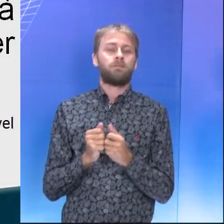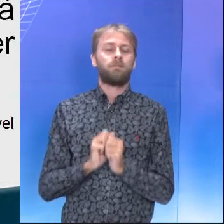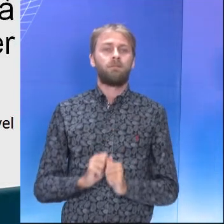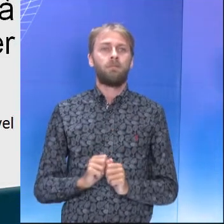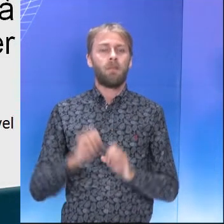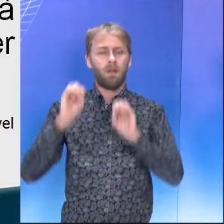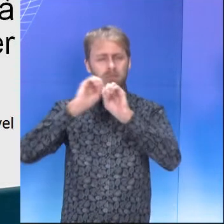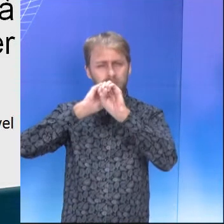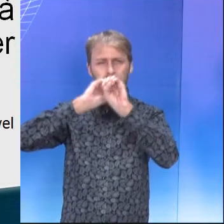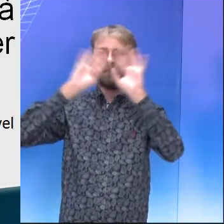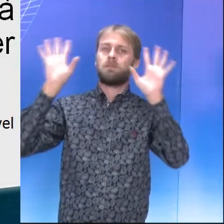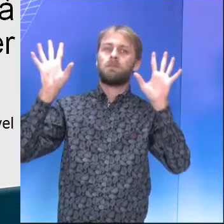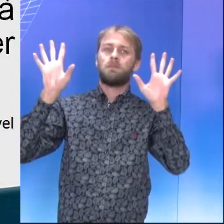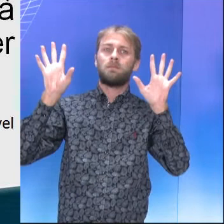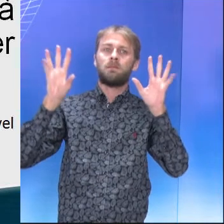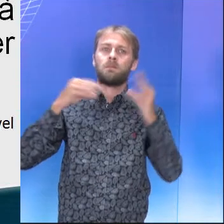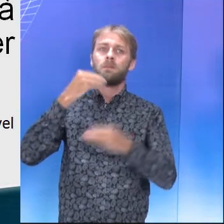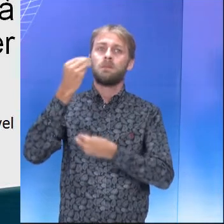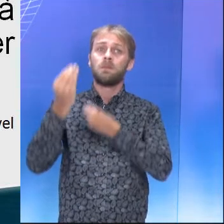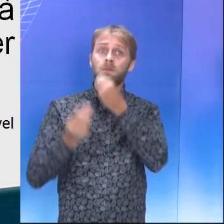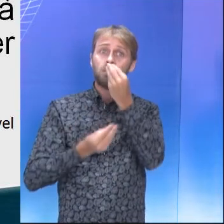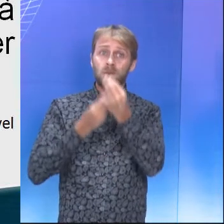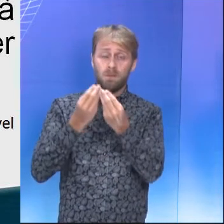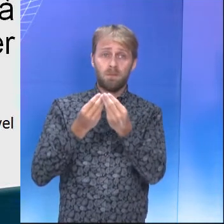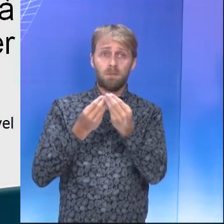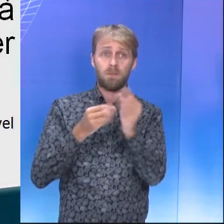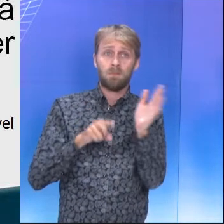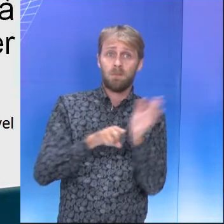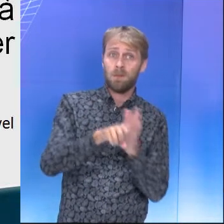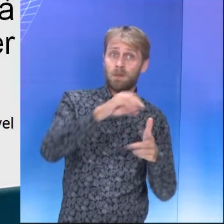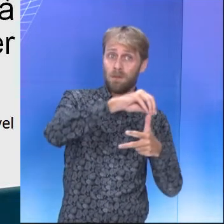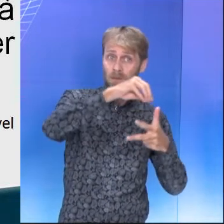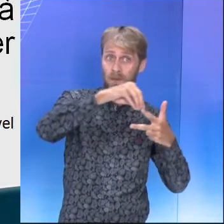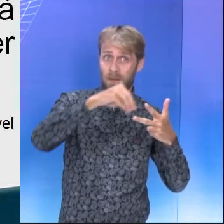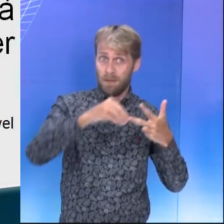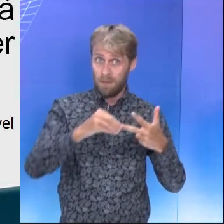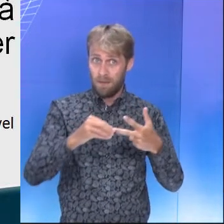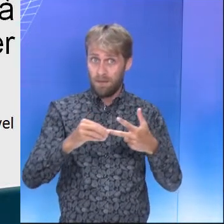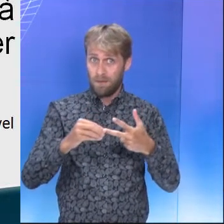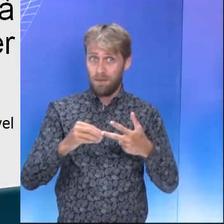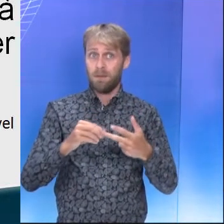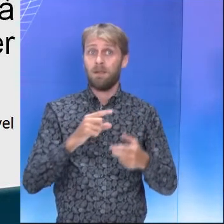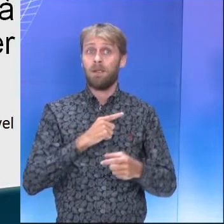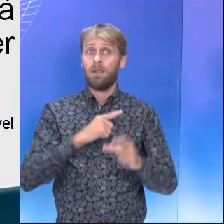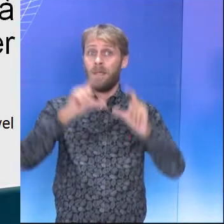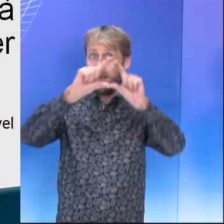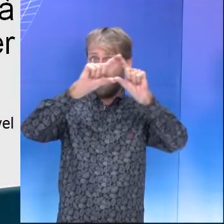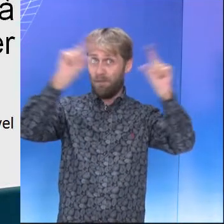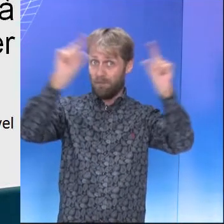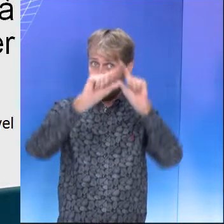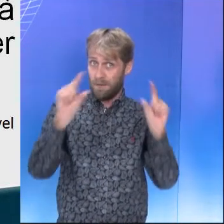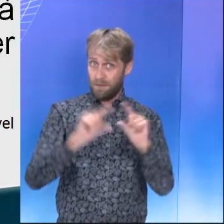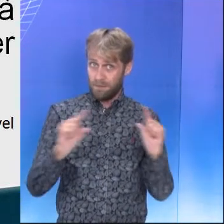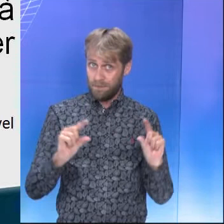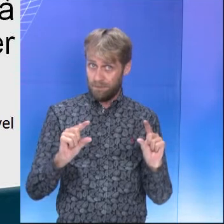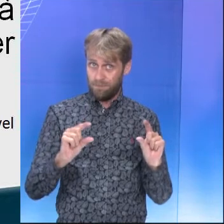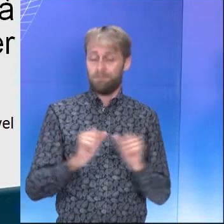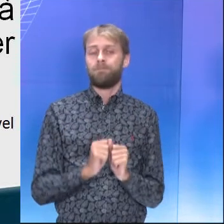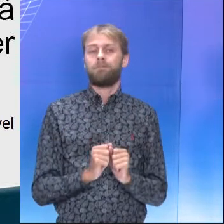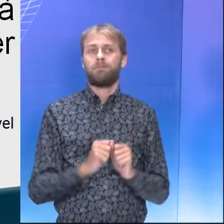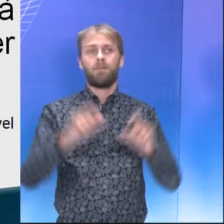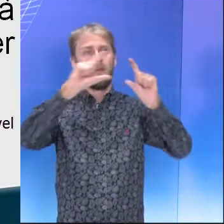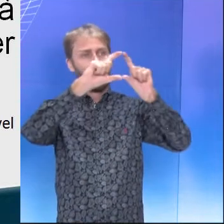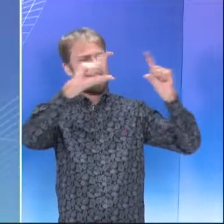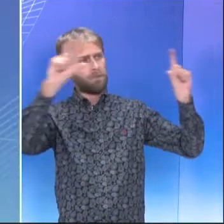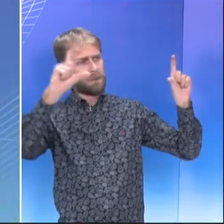esclarecer a forma como as questões do Enem também são compostas. Tem um enunciado, foi feita aqui